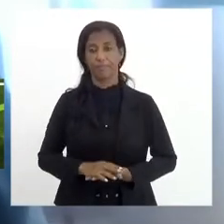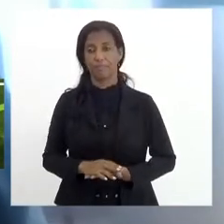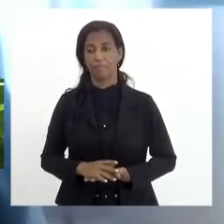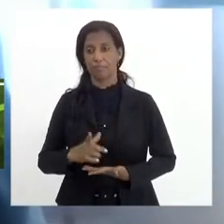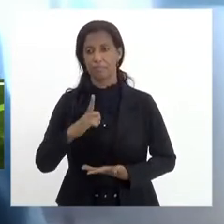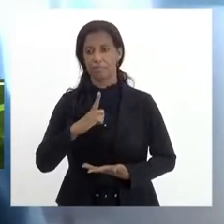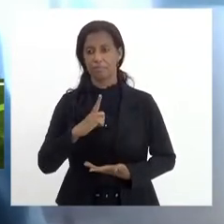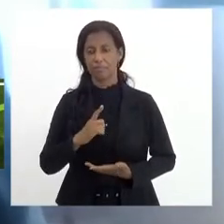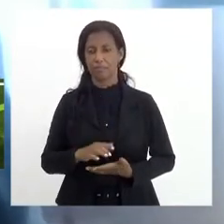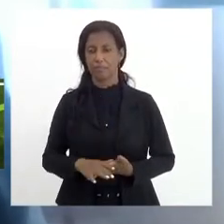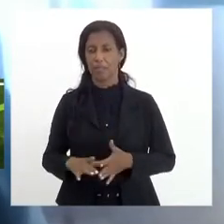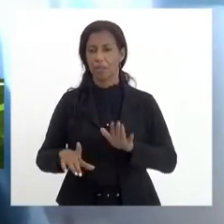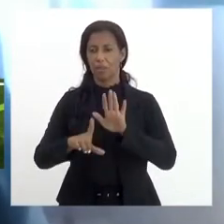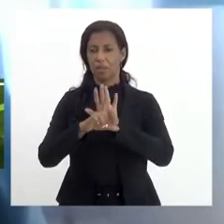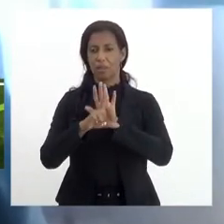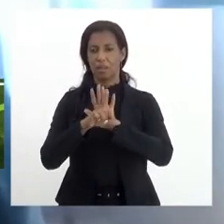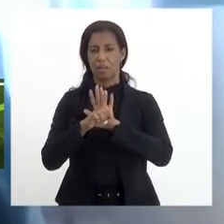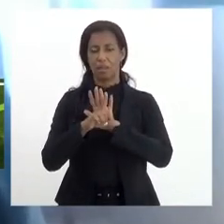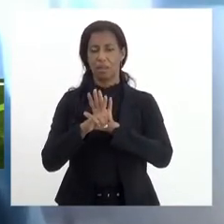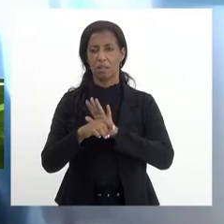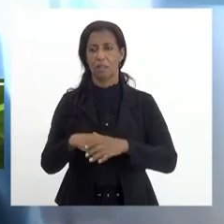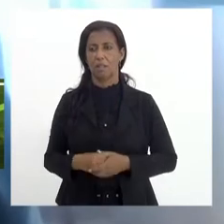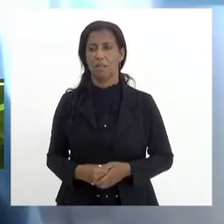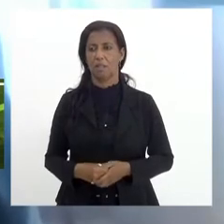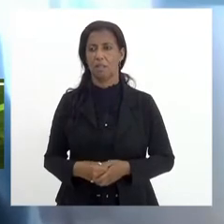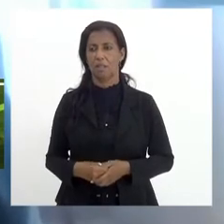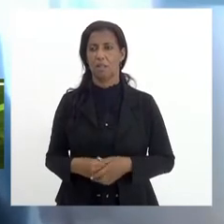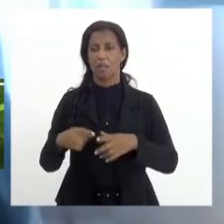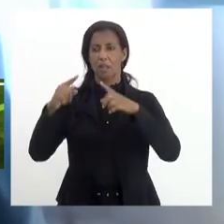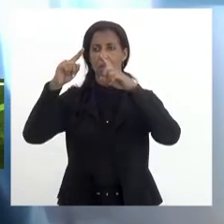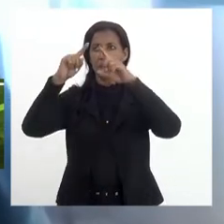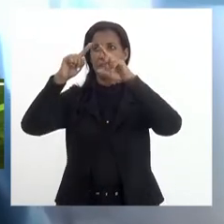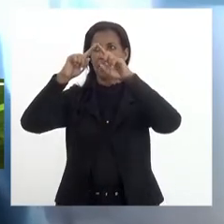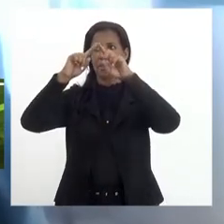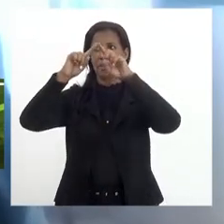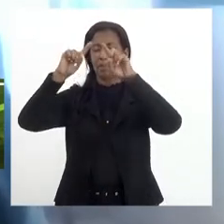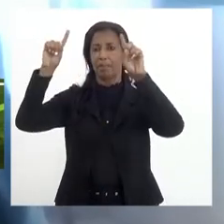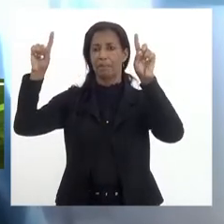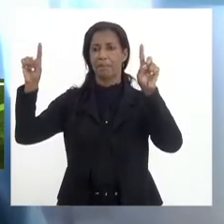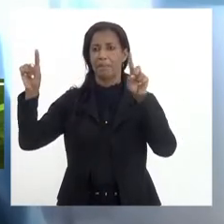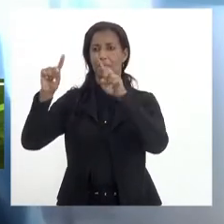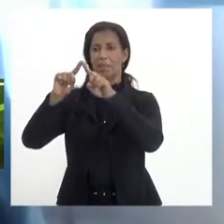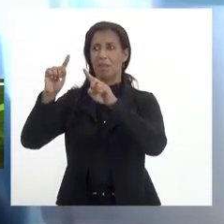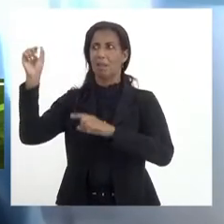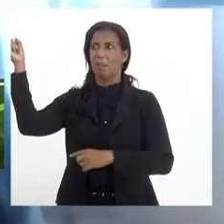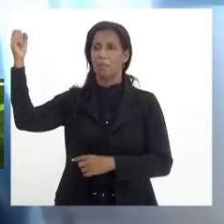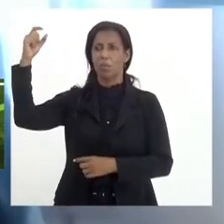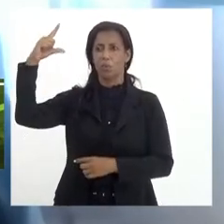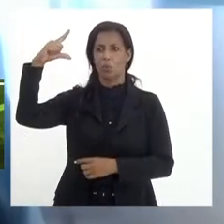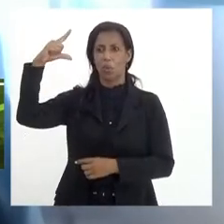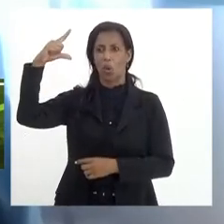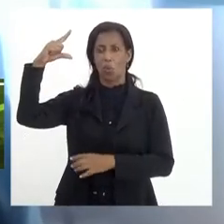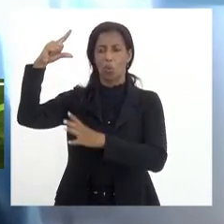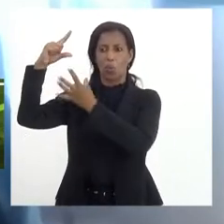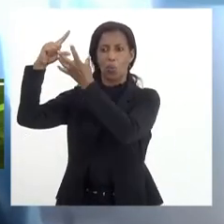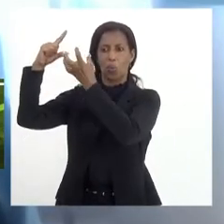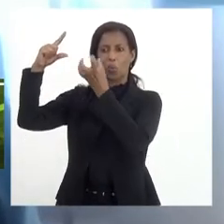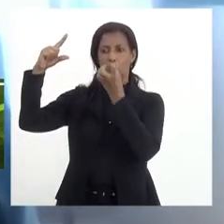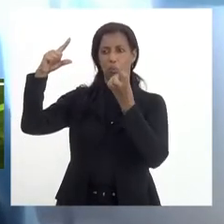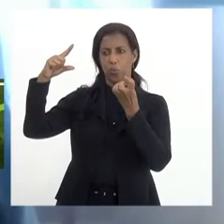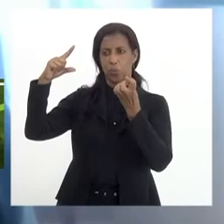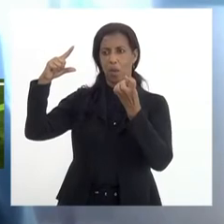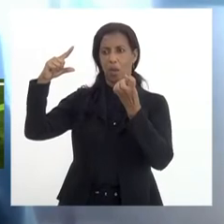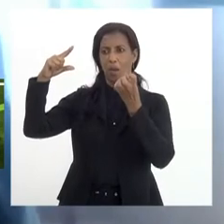eu tenho uma lei em vigor sobre painéis solares, e a lei especifica a implantação de